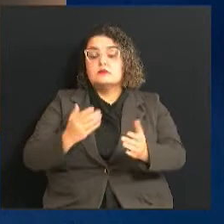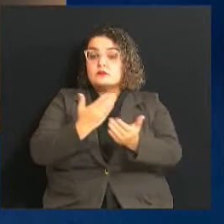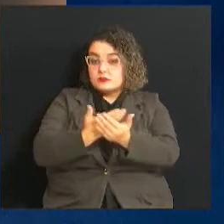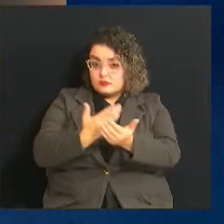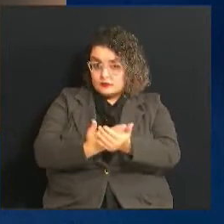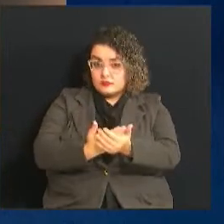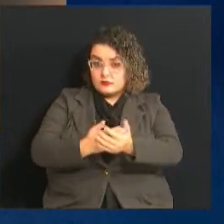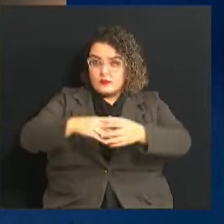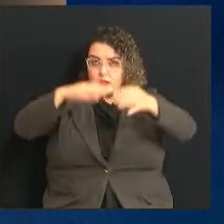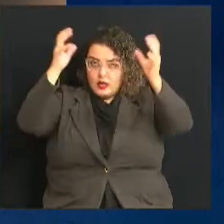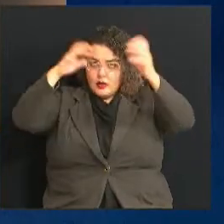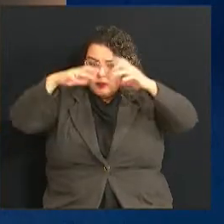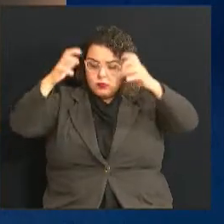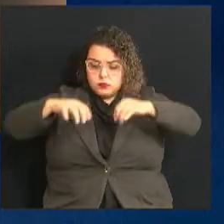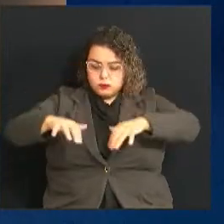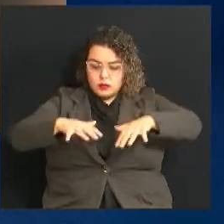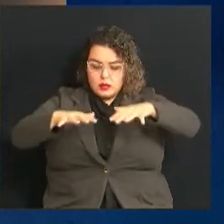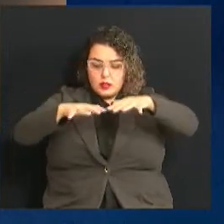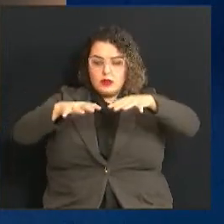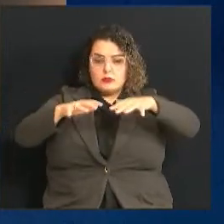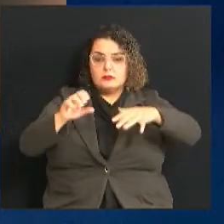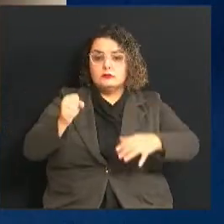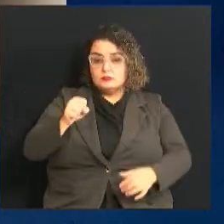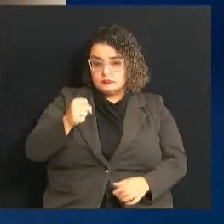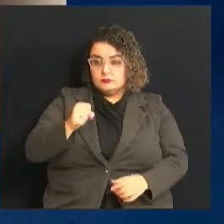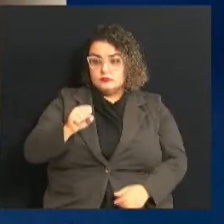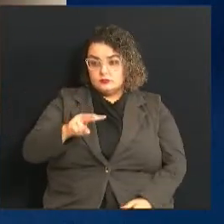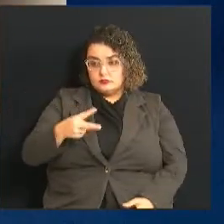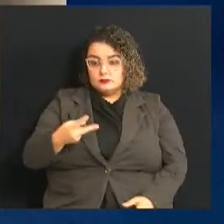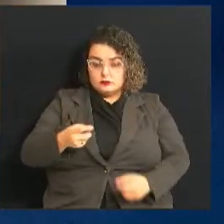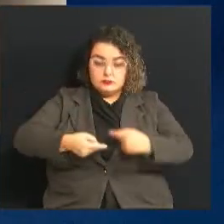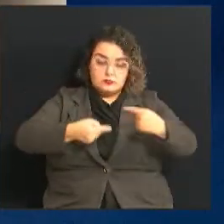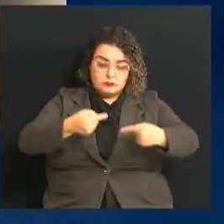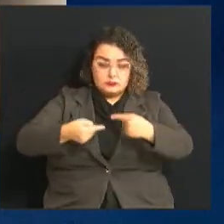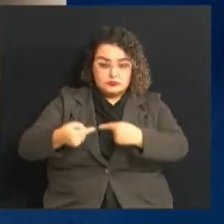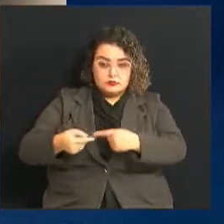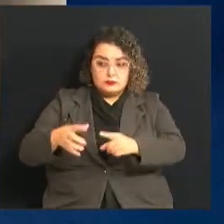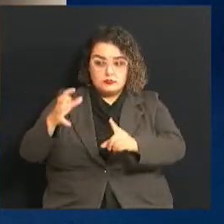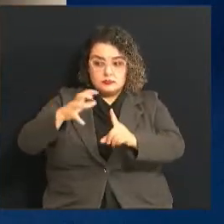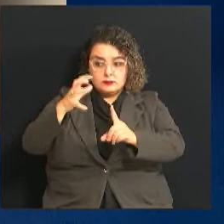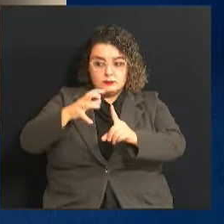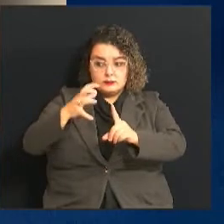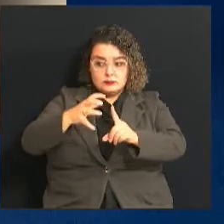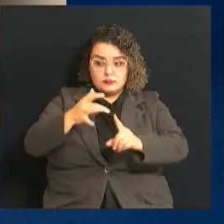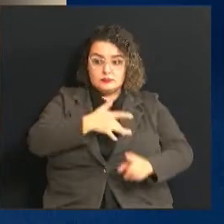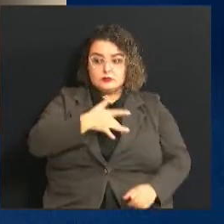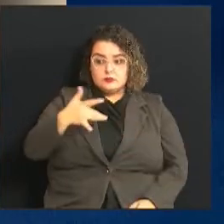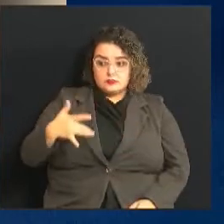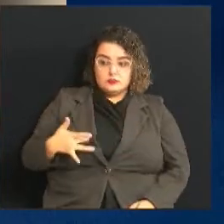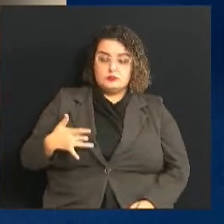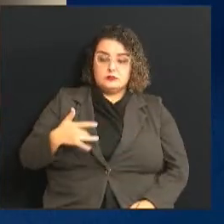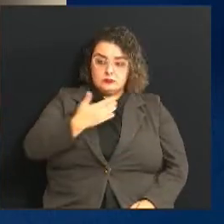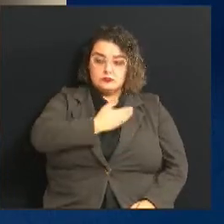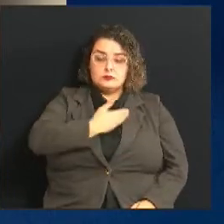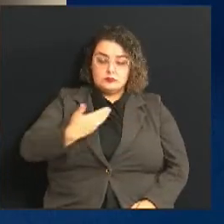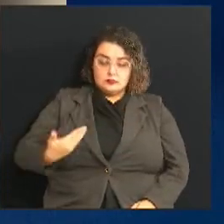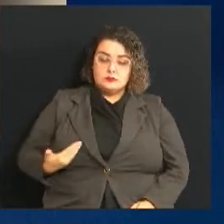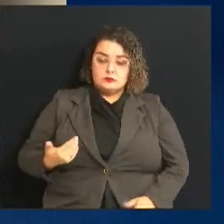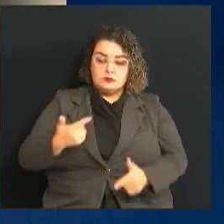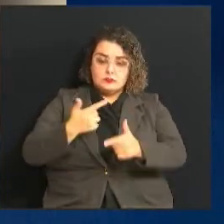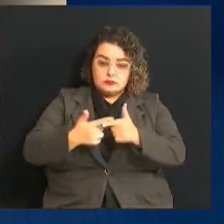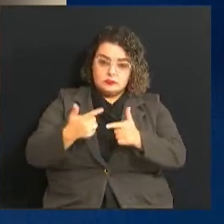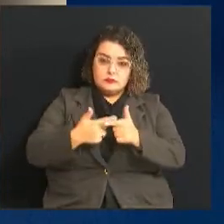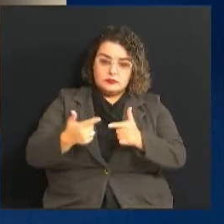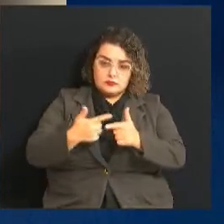Anti-Enchente se reúne pela 8ª vez e debate os reflexos na saúde pública por problemas causados